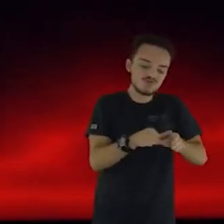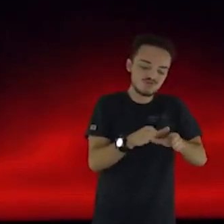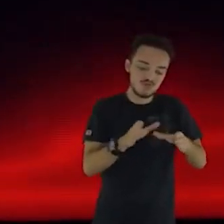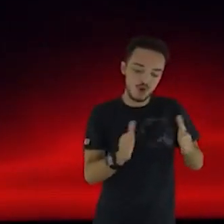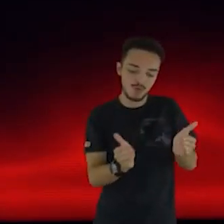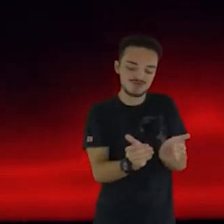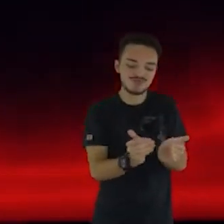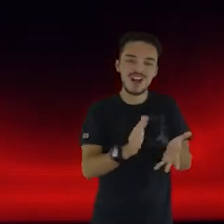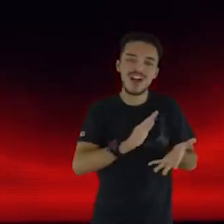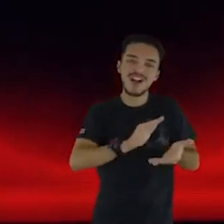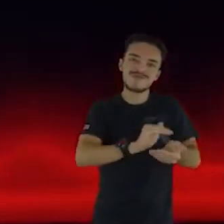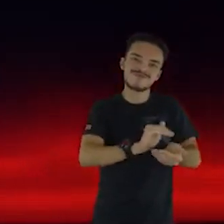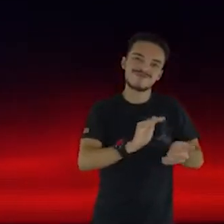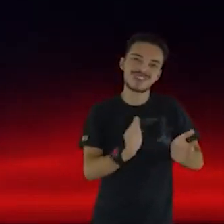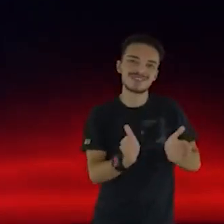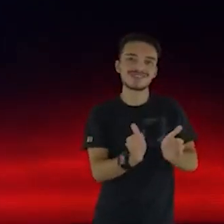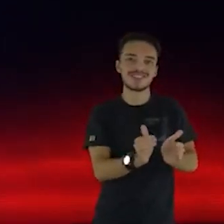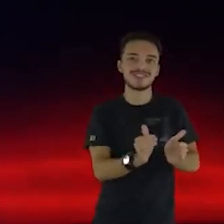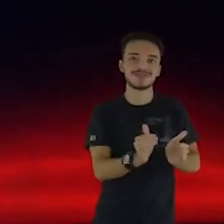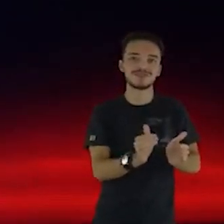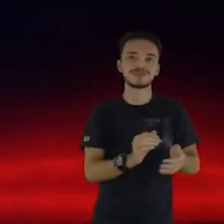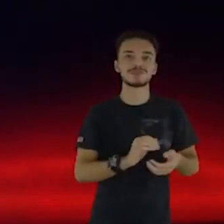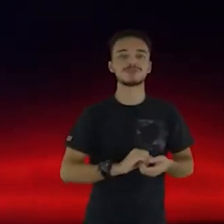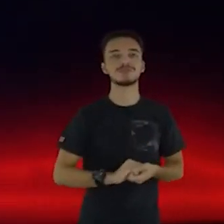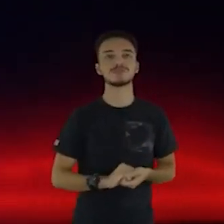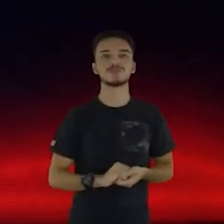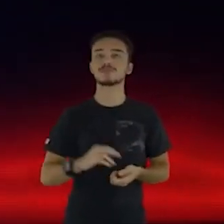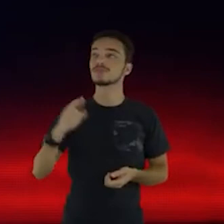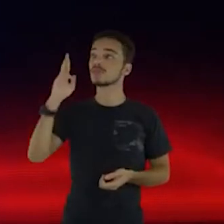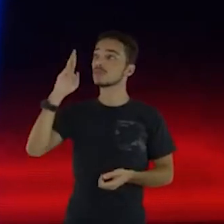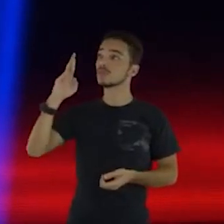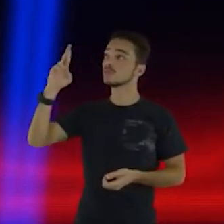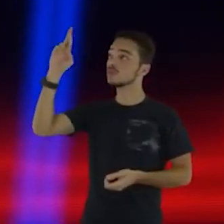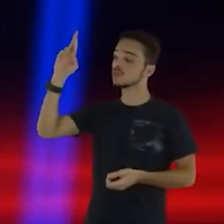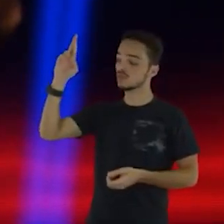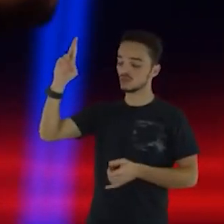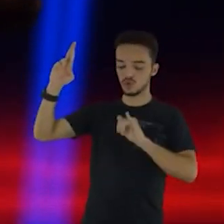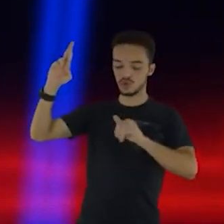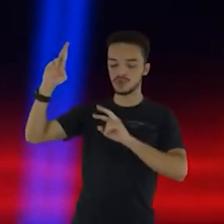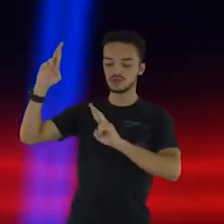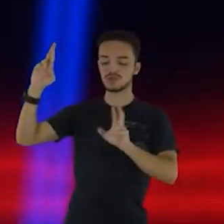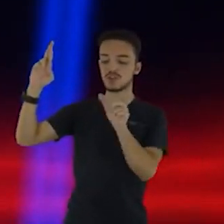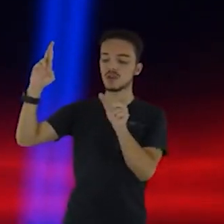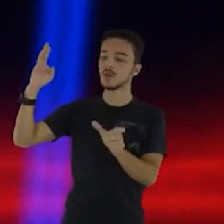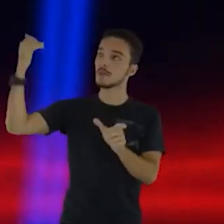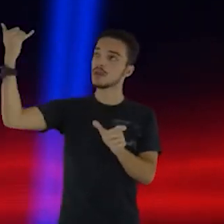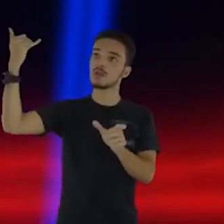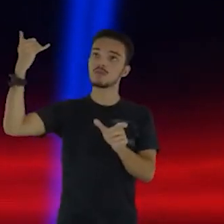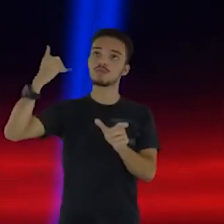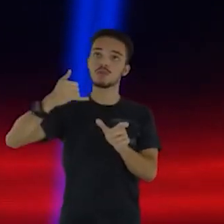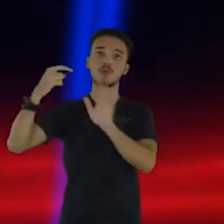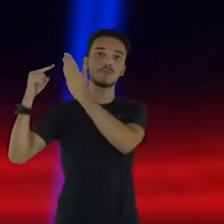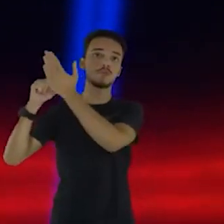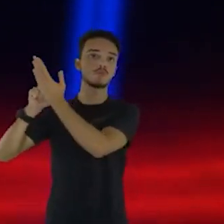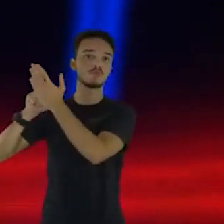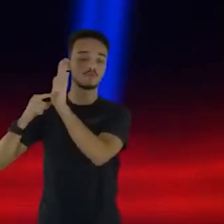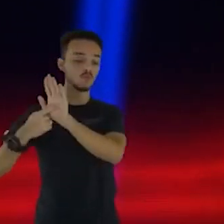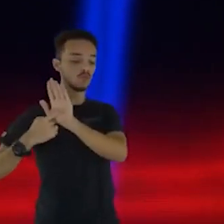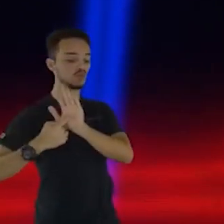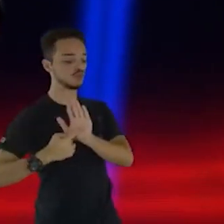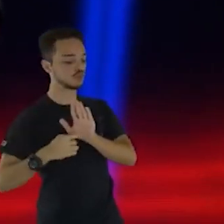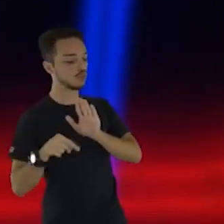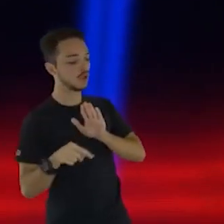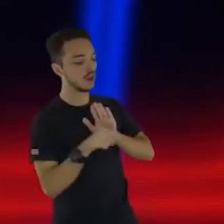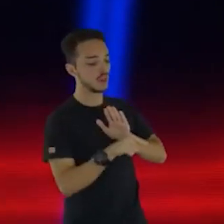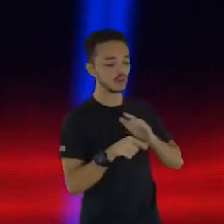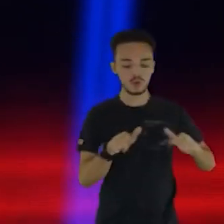E como o Senhor mostrou para Jeremias, teve um momento durante o trabalho do oleiro que o vaso não deu